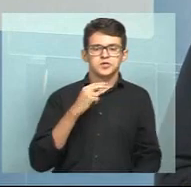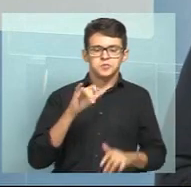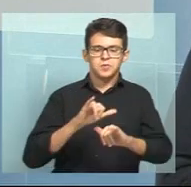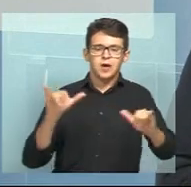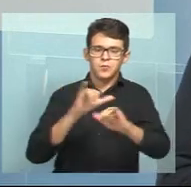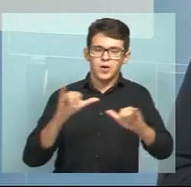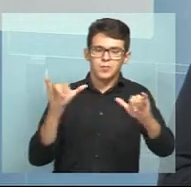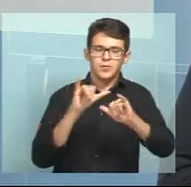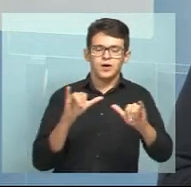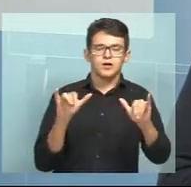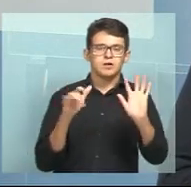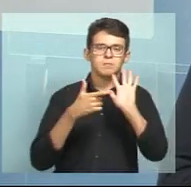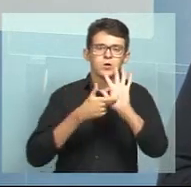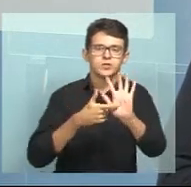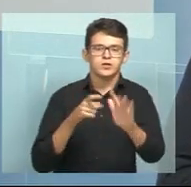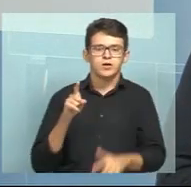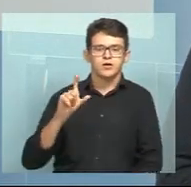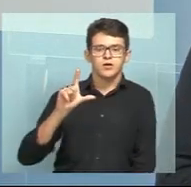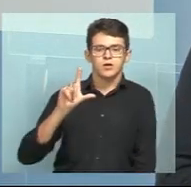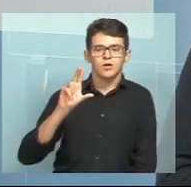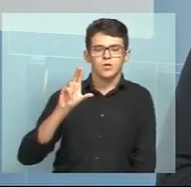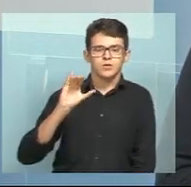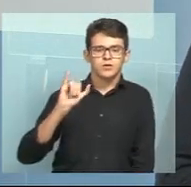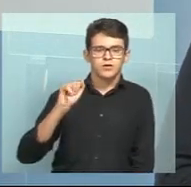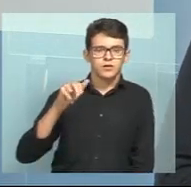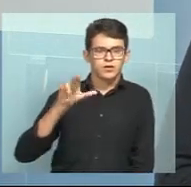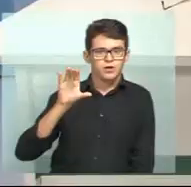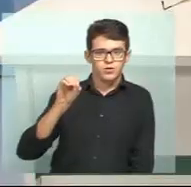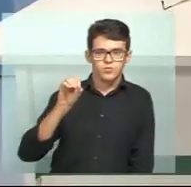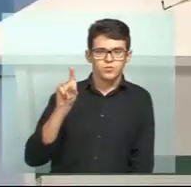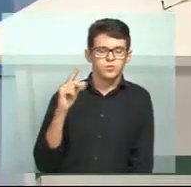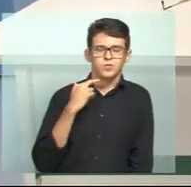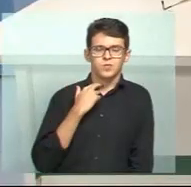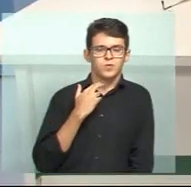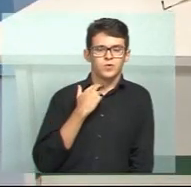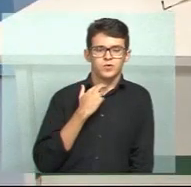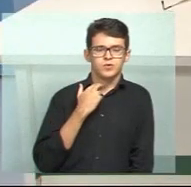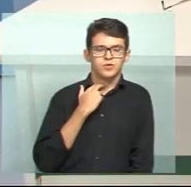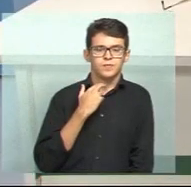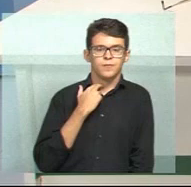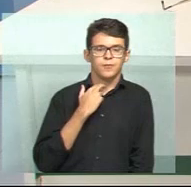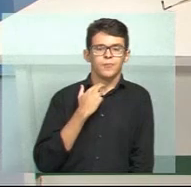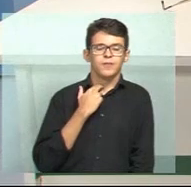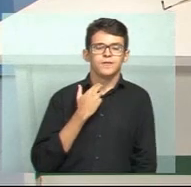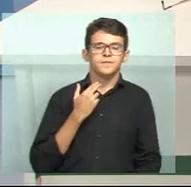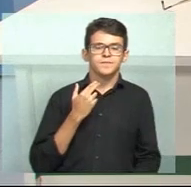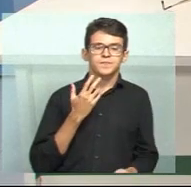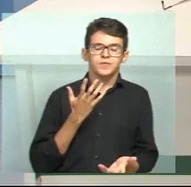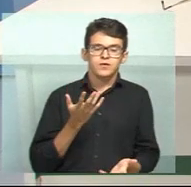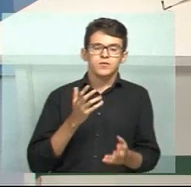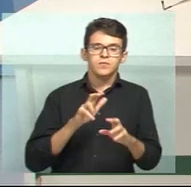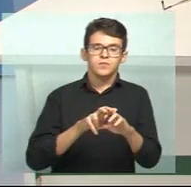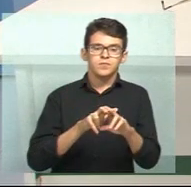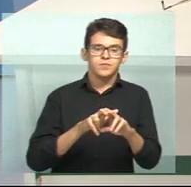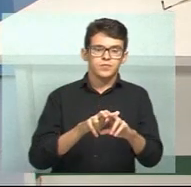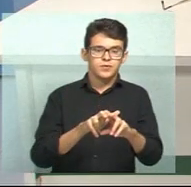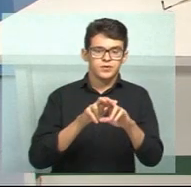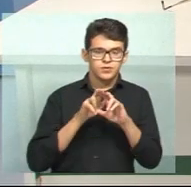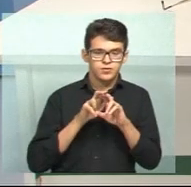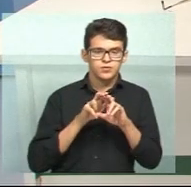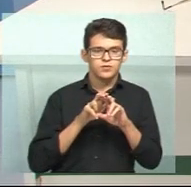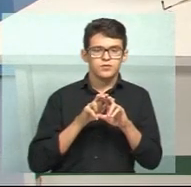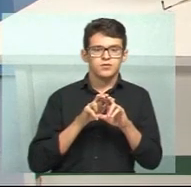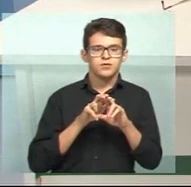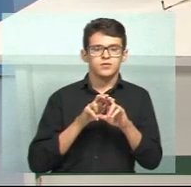direcionada naquele momento, Luiz? Sem dúvida, ele ficaria mais fragilizado. E talvez até inelegível. Exatamente. Por isso que a Globo retirou, ele disse